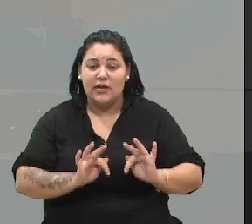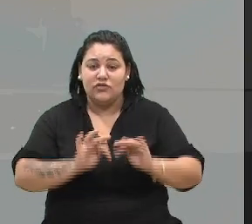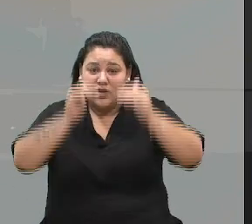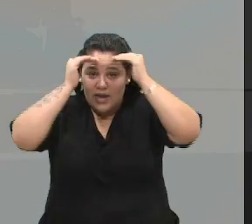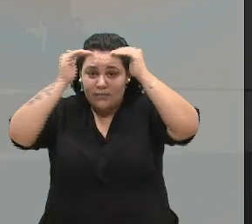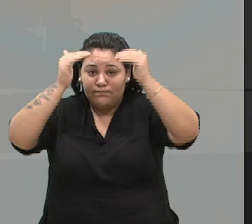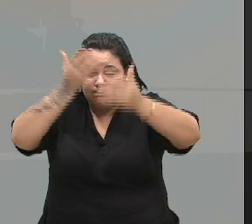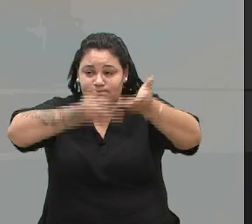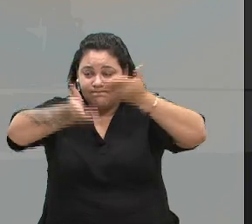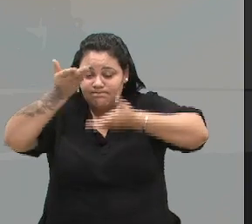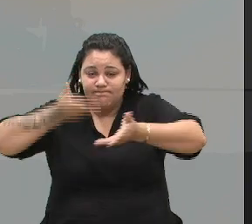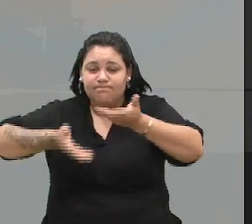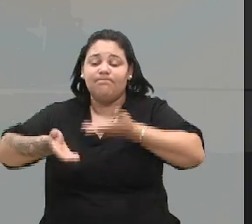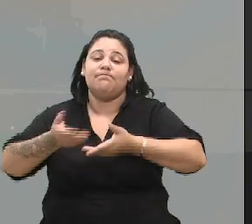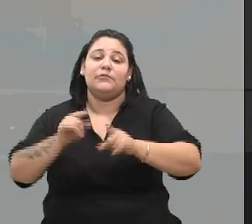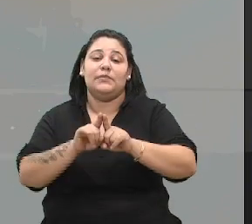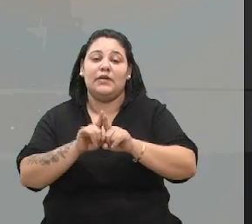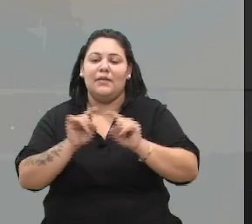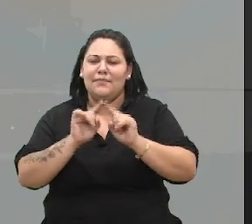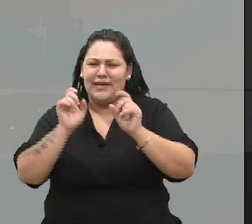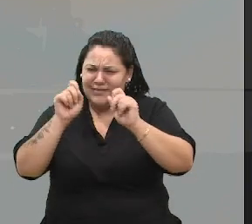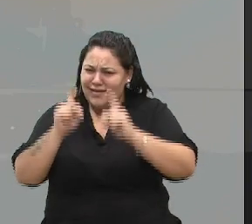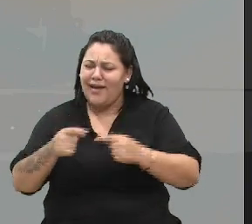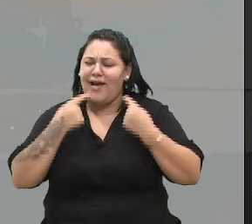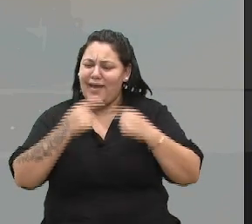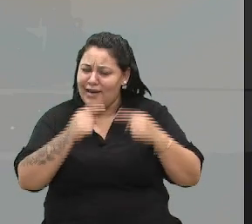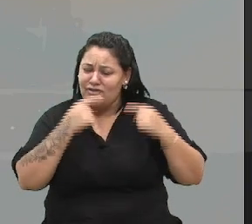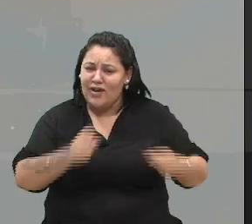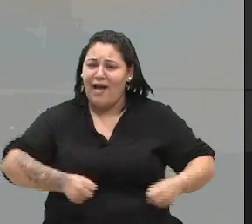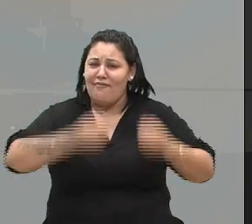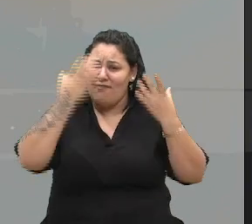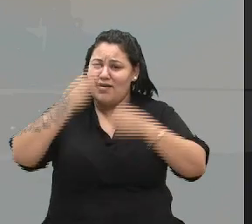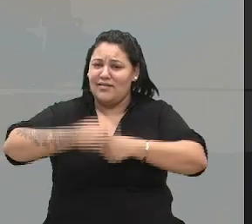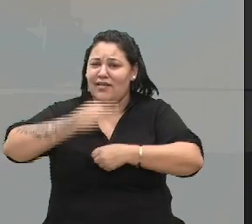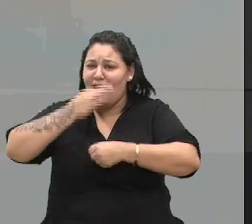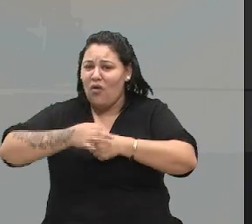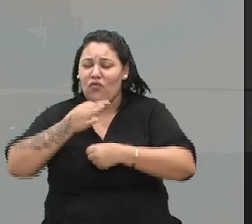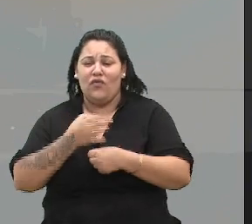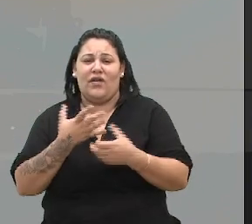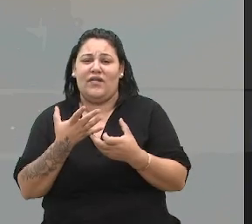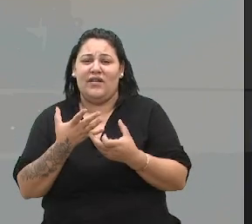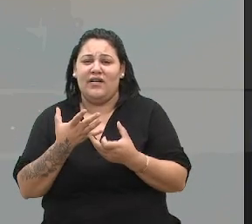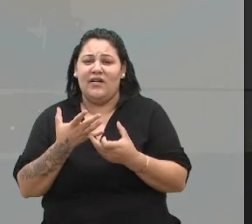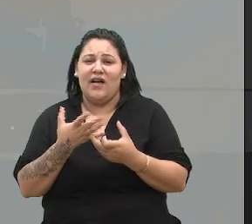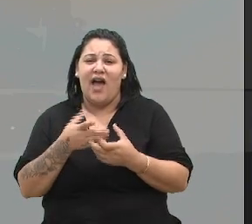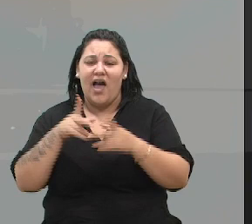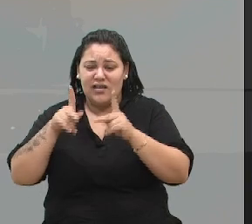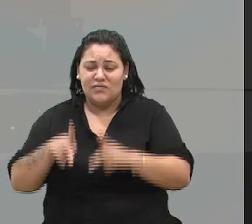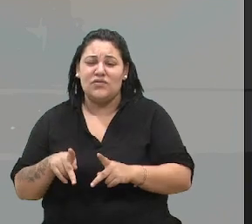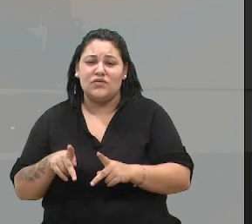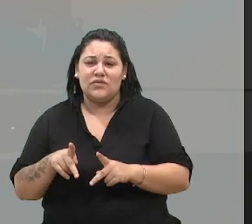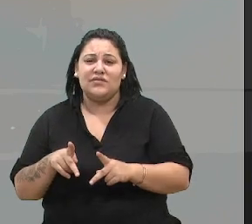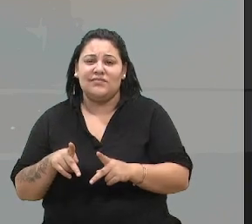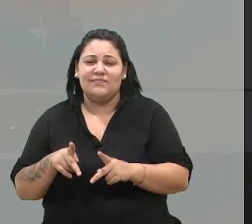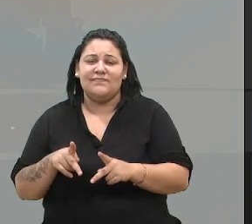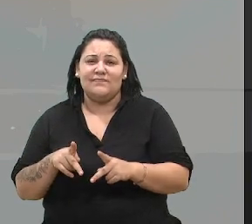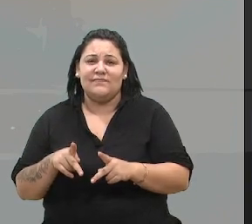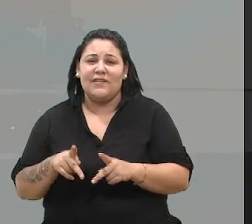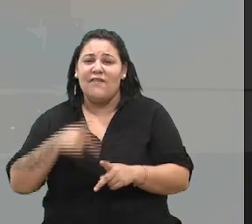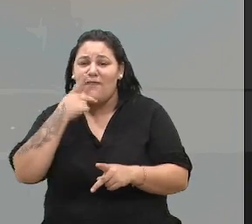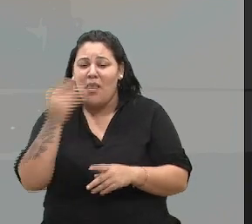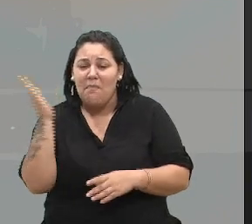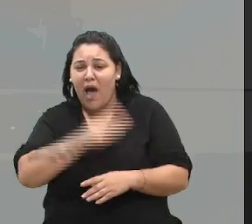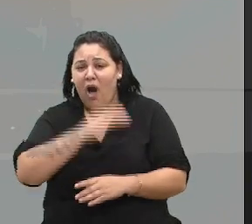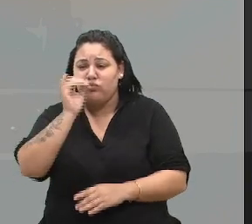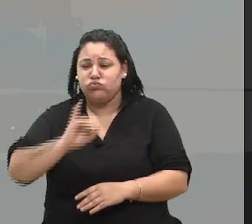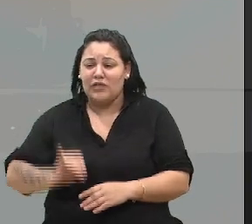outros. Mas aqueles que vêm criticar a Festa da Uva, aqueles que vêm criticar os italianos,